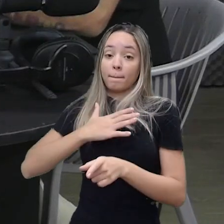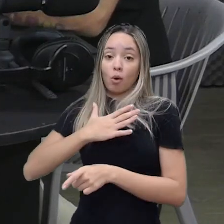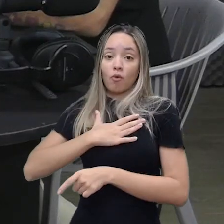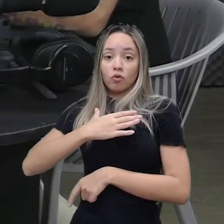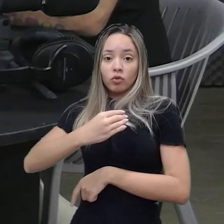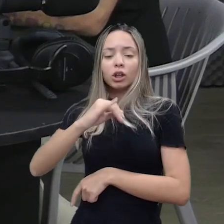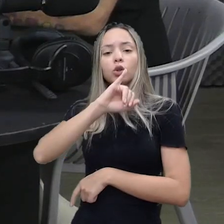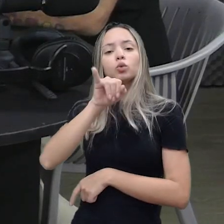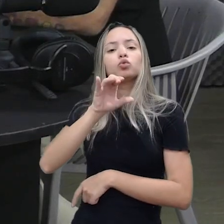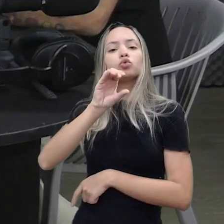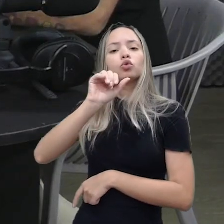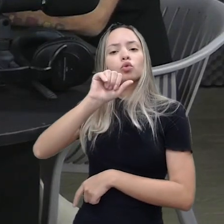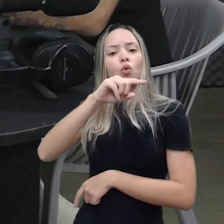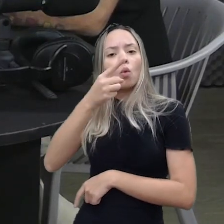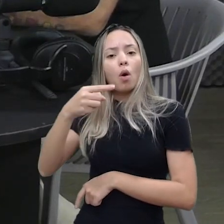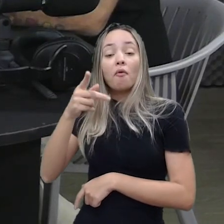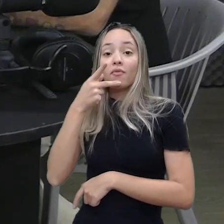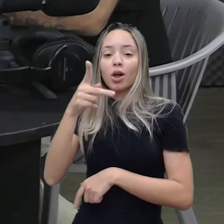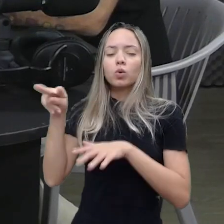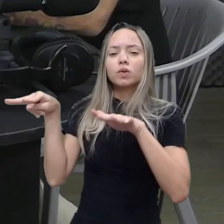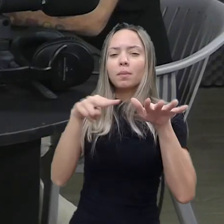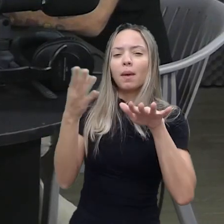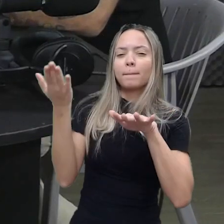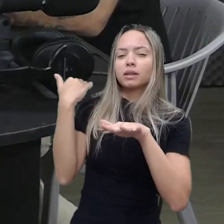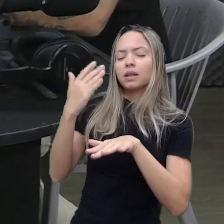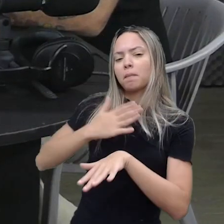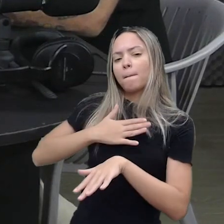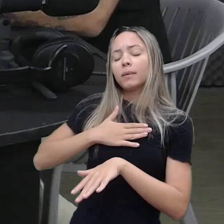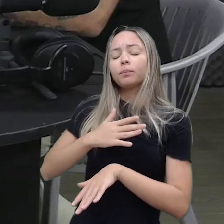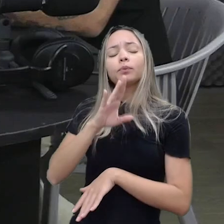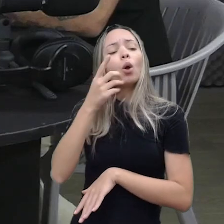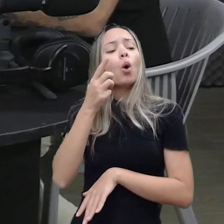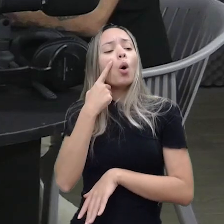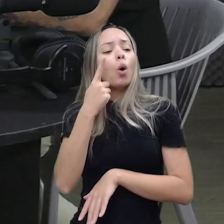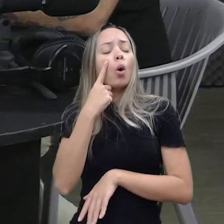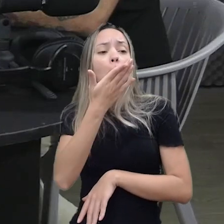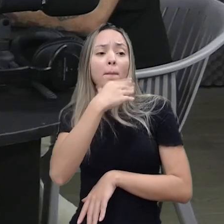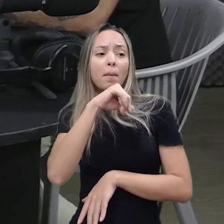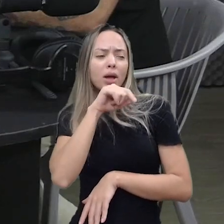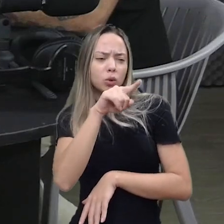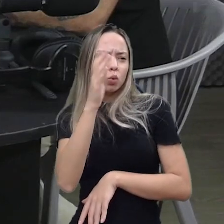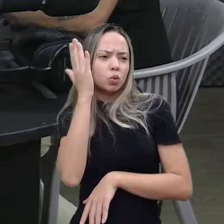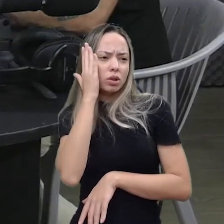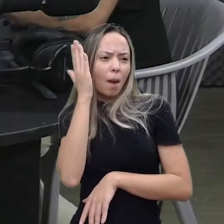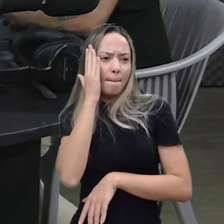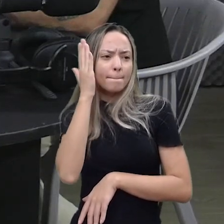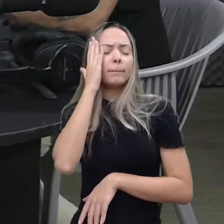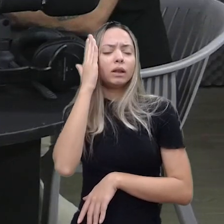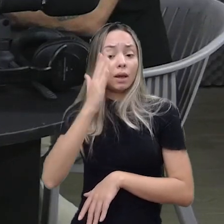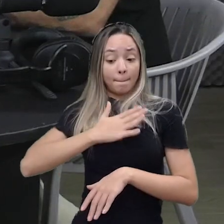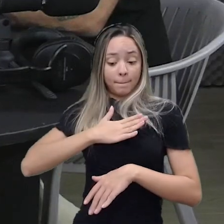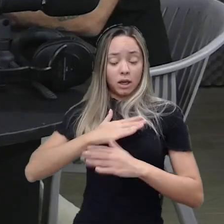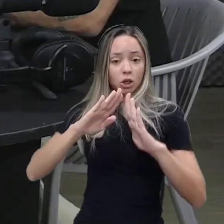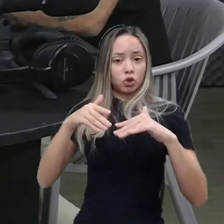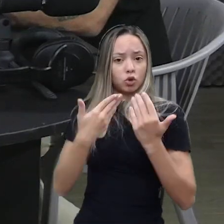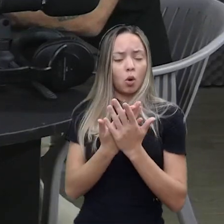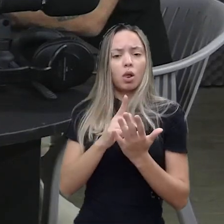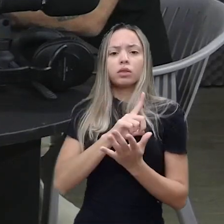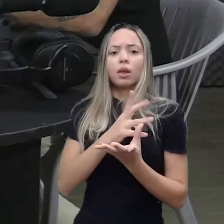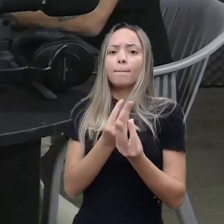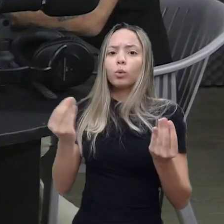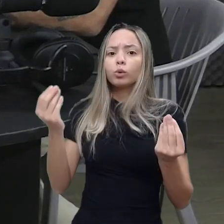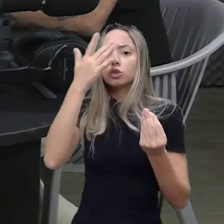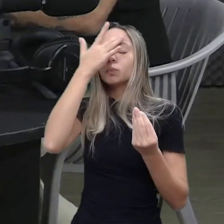na semana passada, veja que coincidência, na semana passada ele falou assim: pai, você sabia que na minha escola tem muitas pessoas com deficiência? Eu disse: